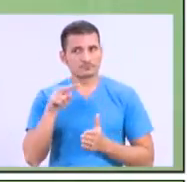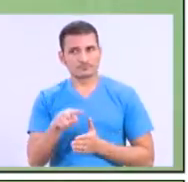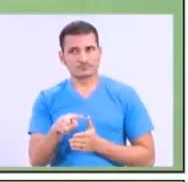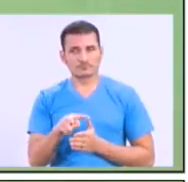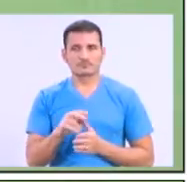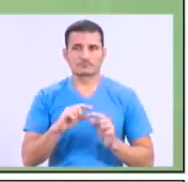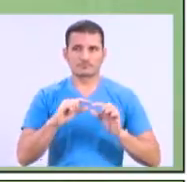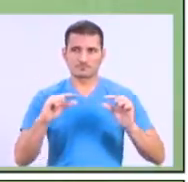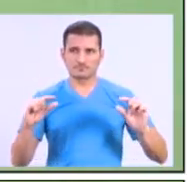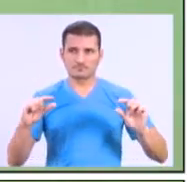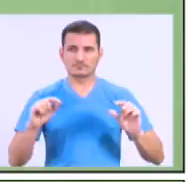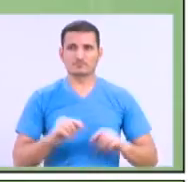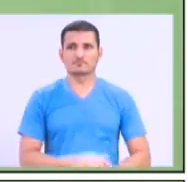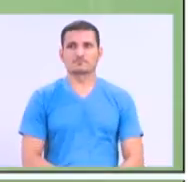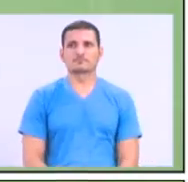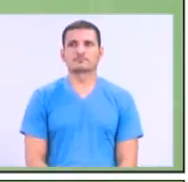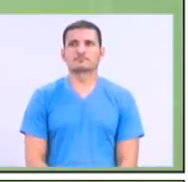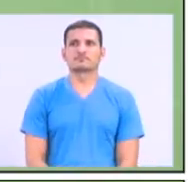para verificar.